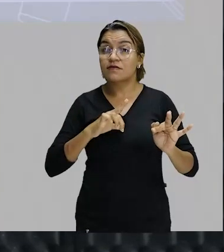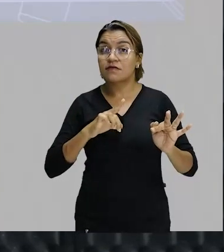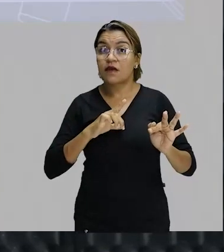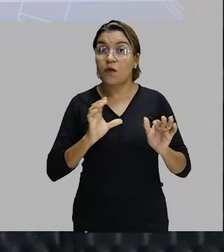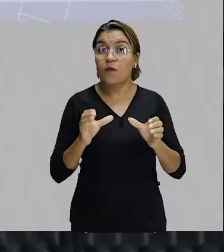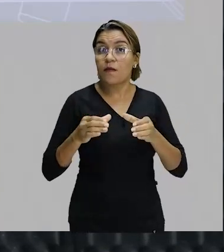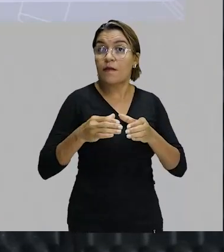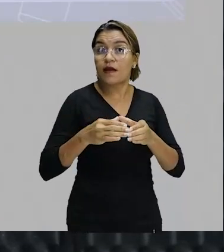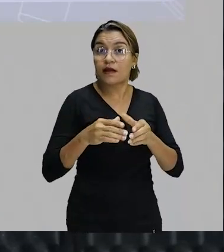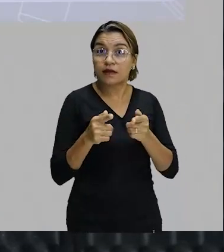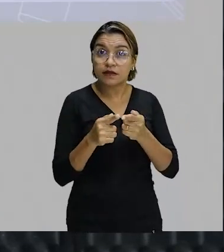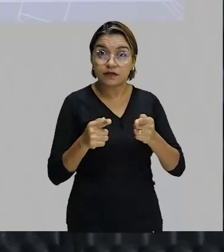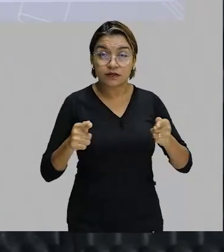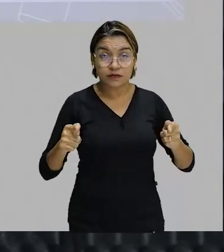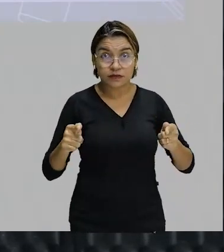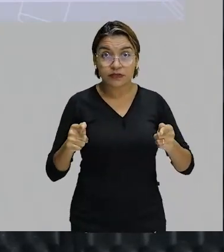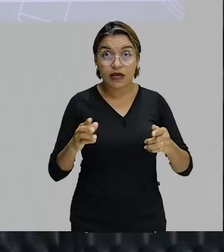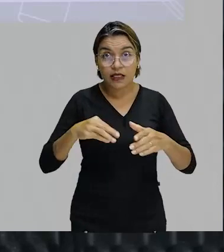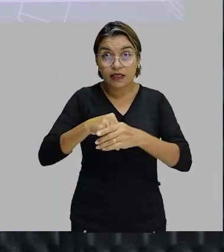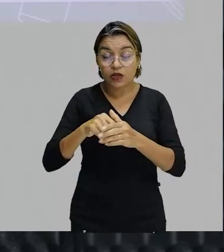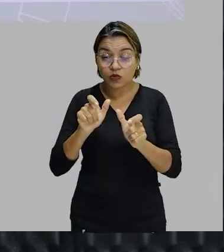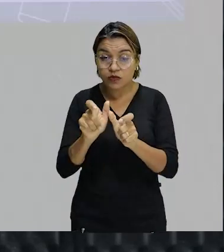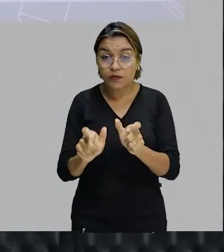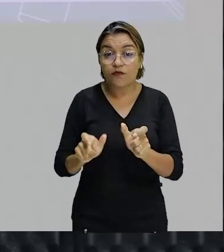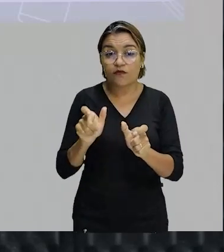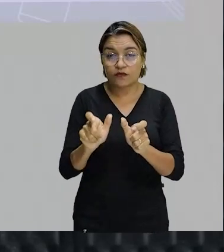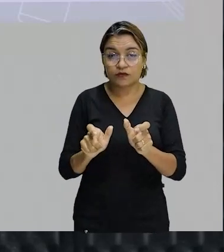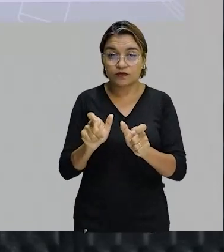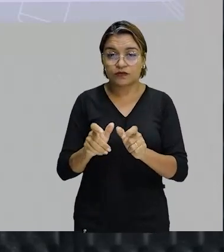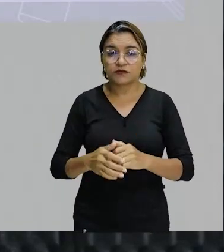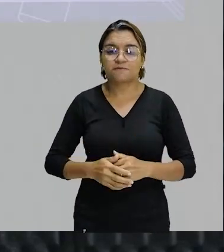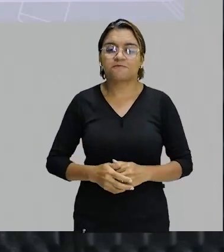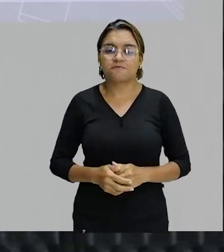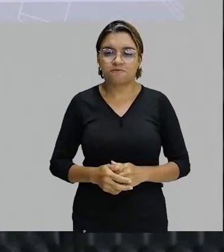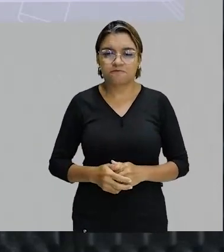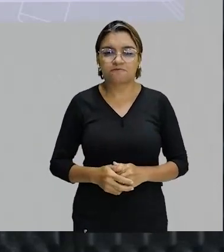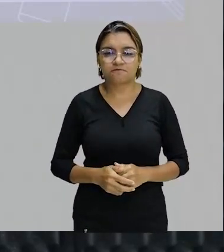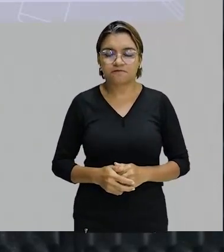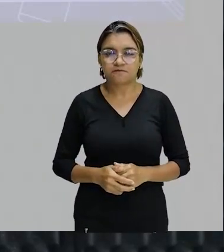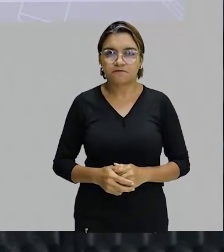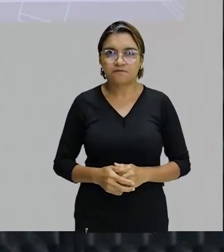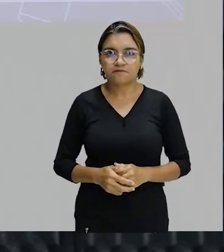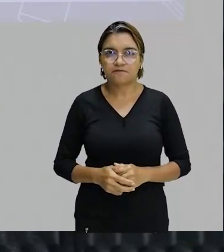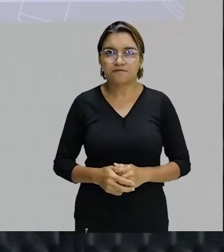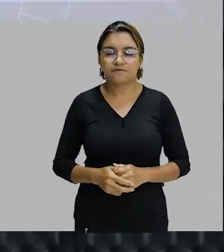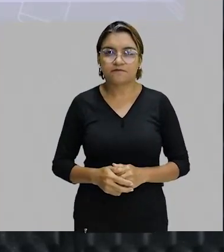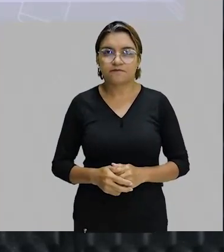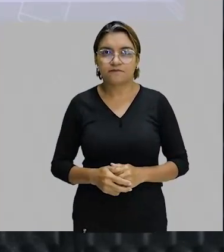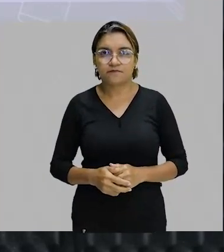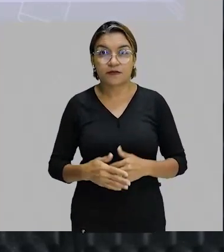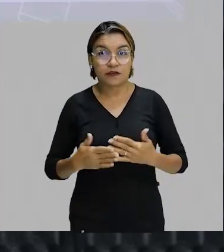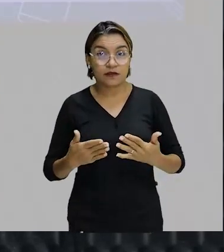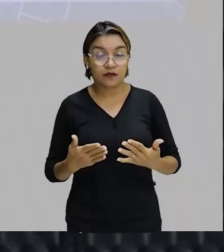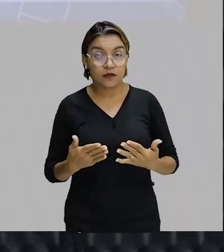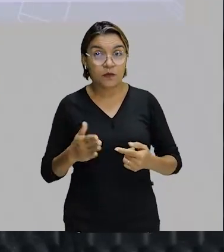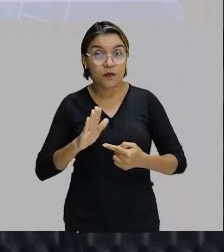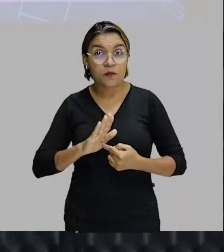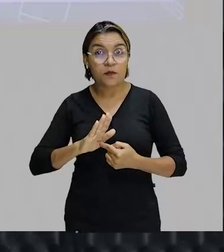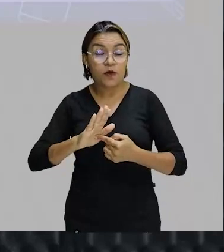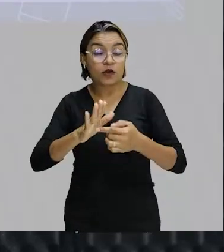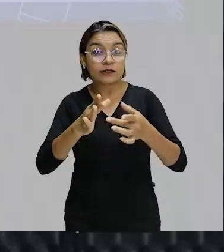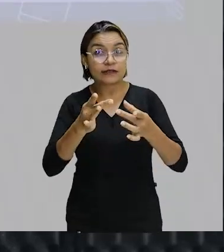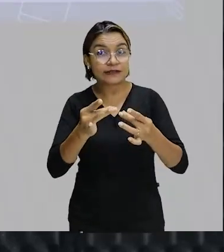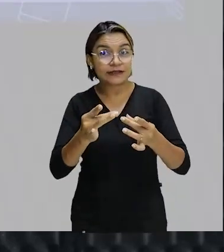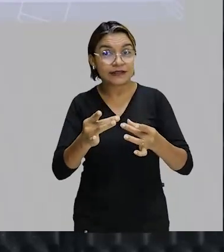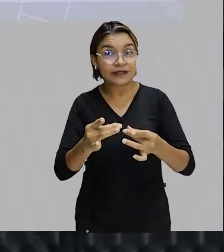quando nós consideramos a morfologia, that provides additional description. Então ele oferece uma